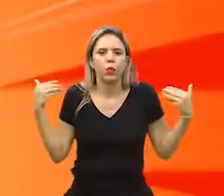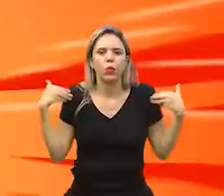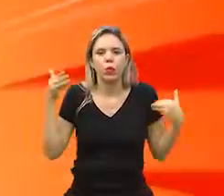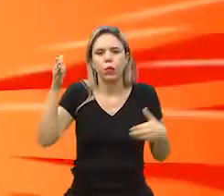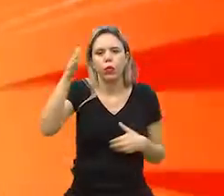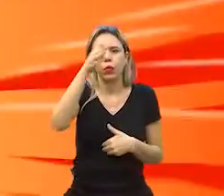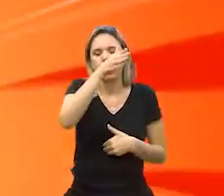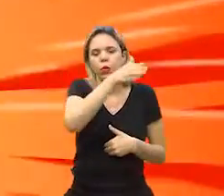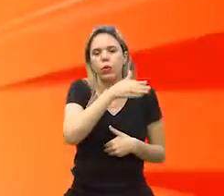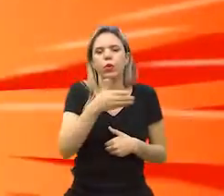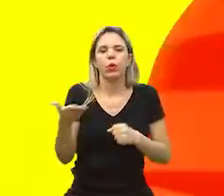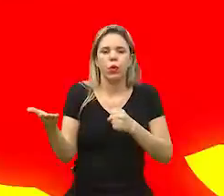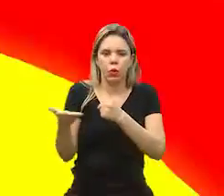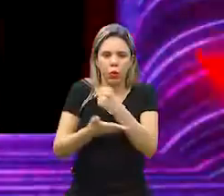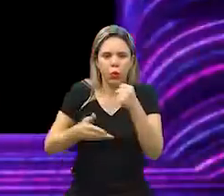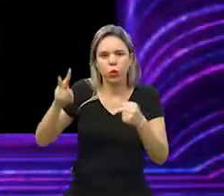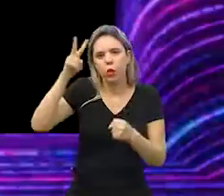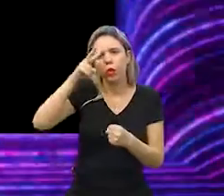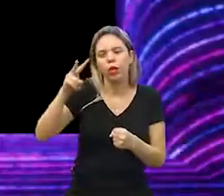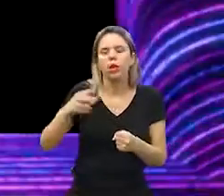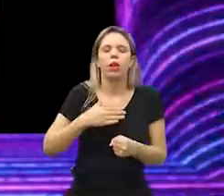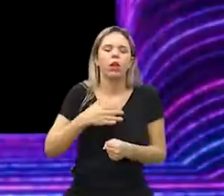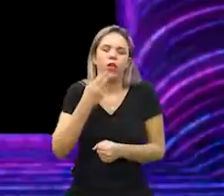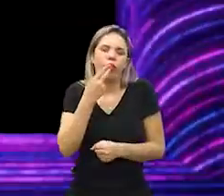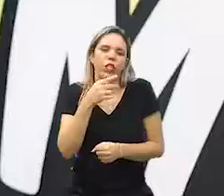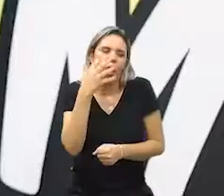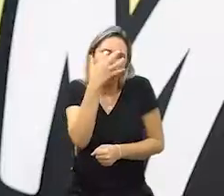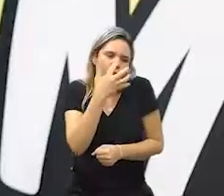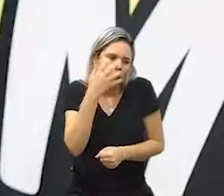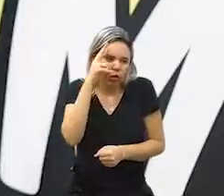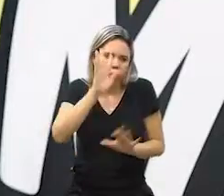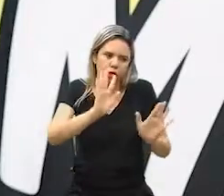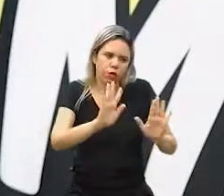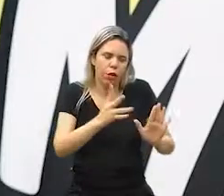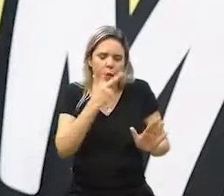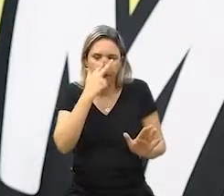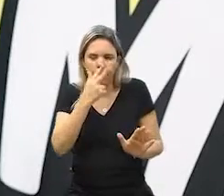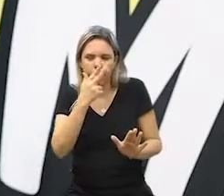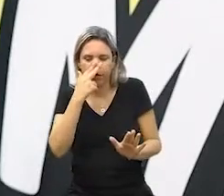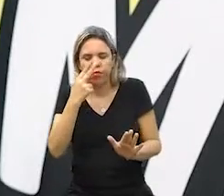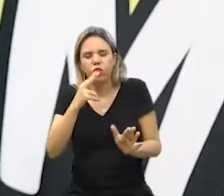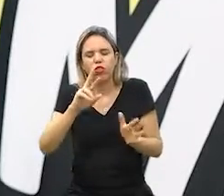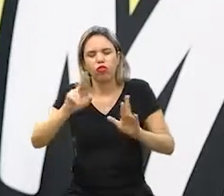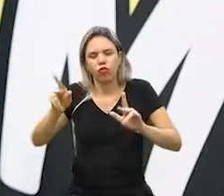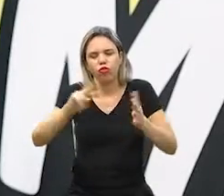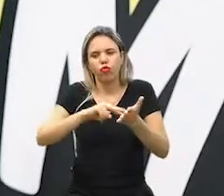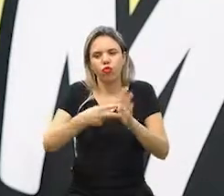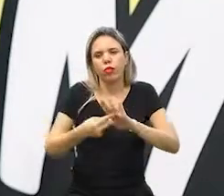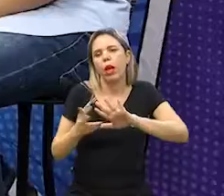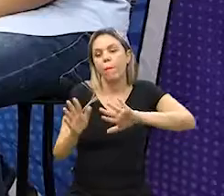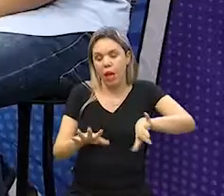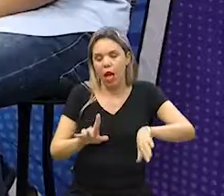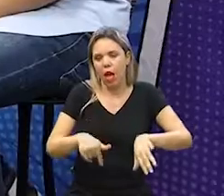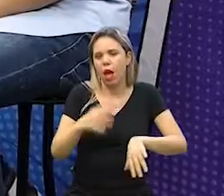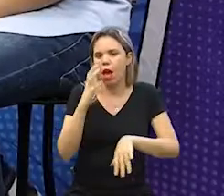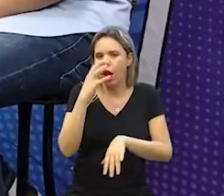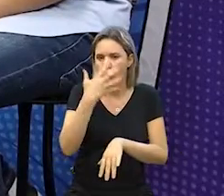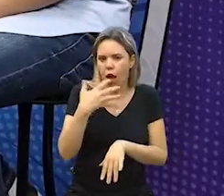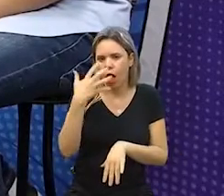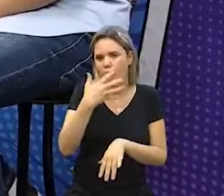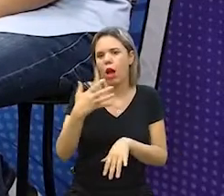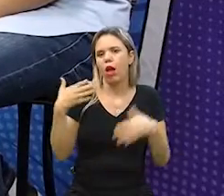aventura é uma aventura de base histórica, né? Eu não gosto de falar romance histórico, porque pode dar muitas interpretações, mas é um romance